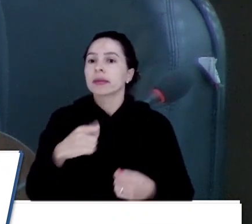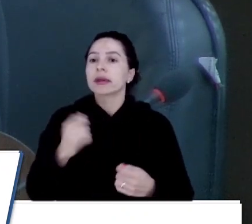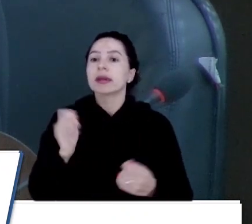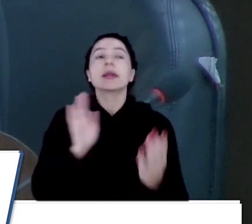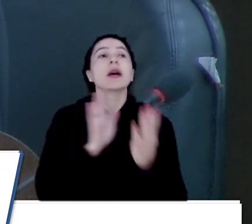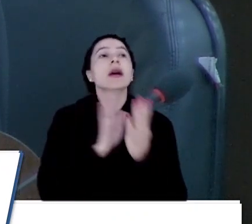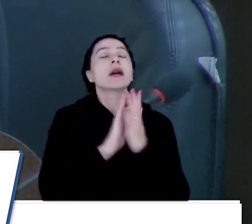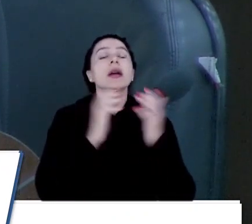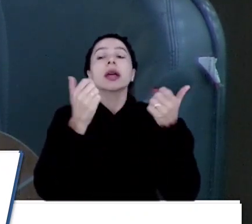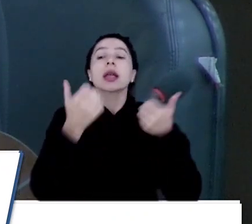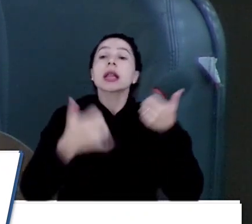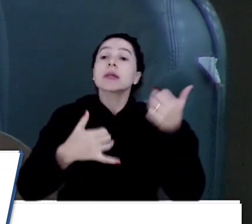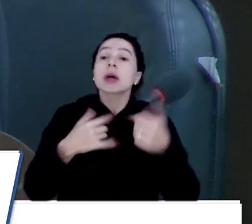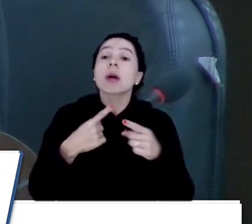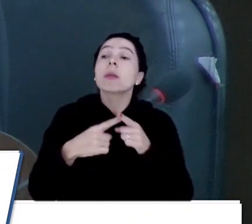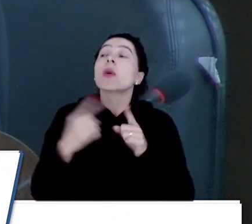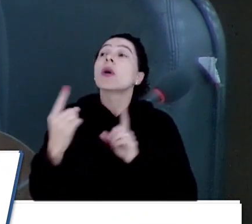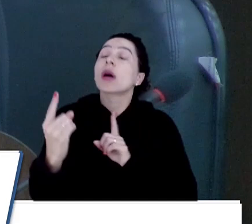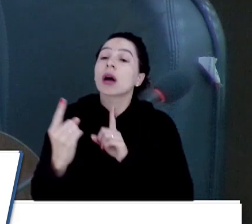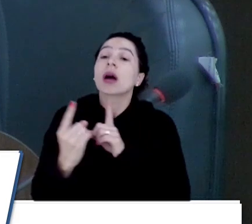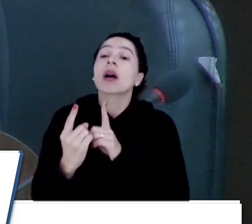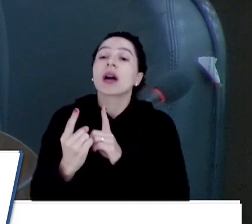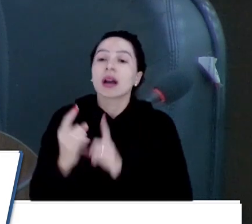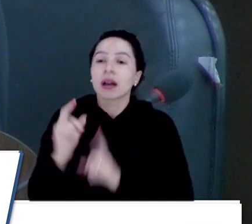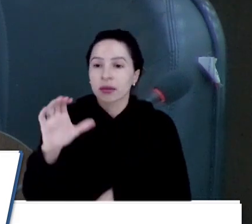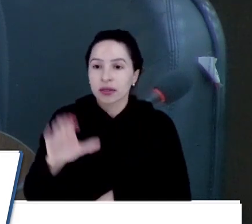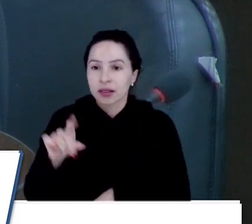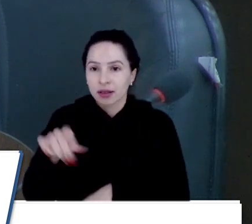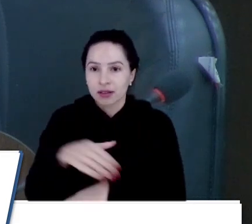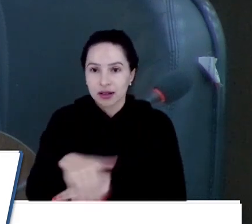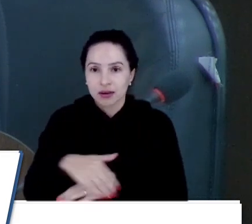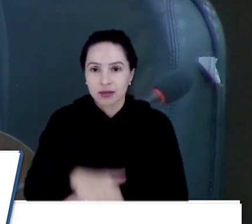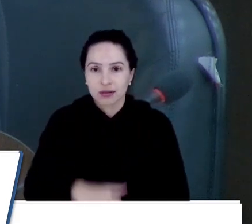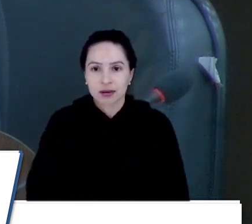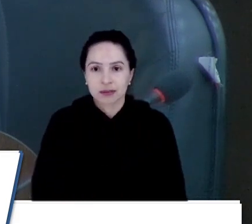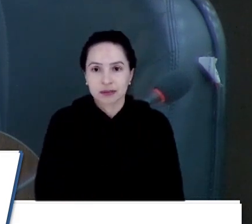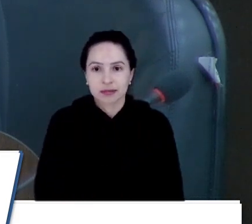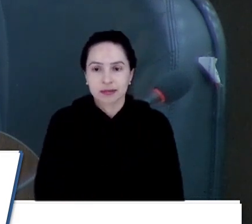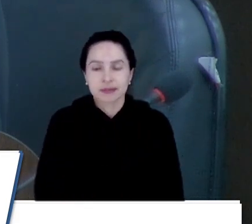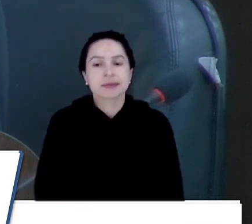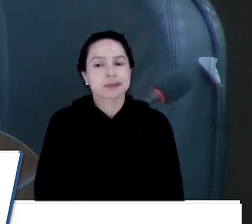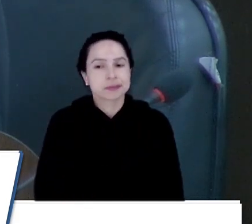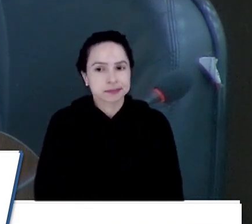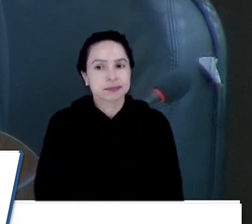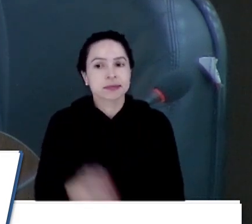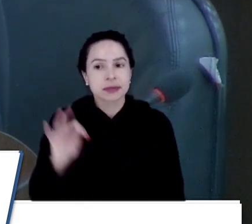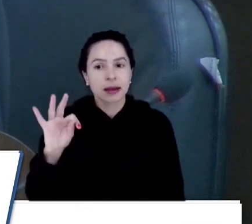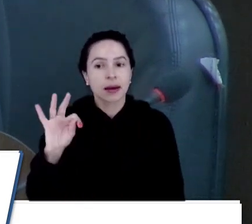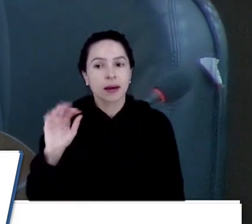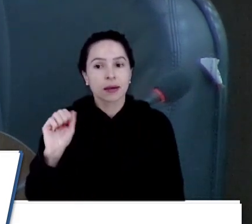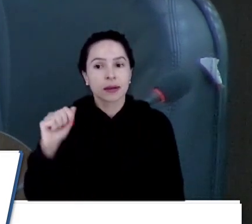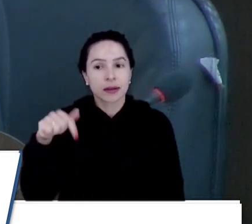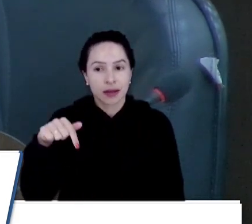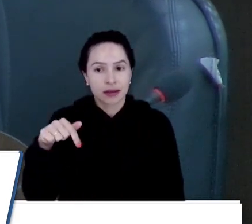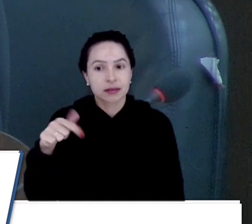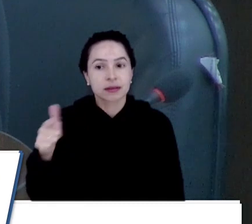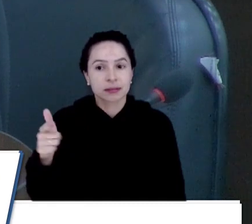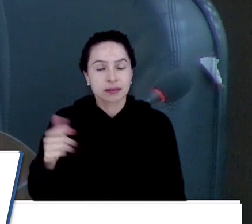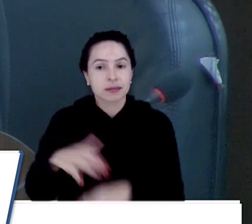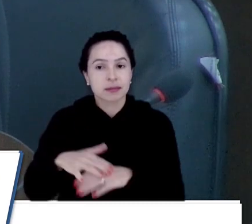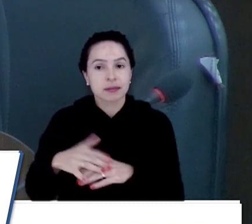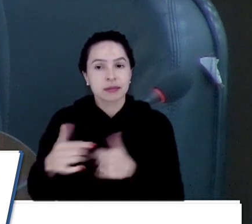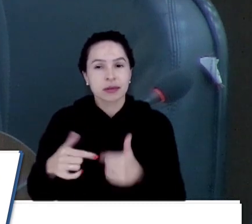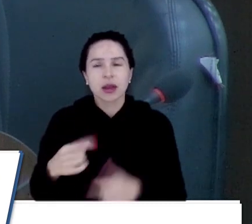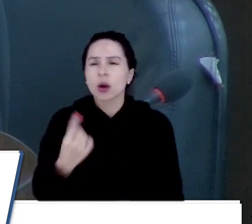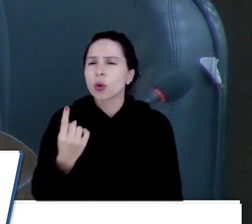esclarecimentos por que abordou o cidadão em situação de rua. Esse aí é o TAC que fizeram. Eu acho que a única